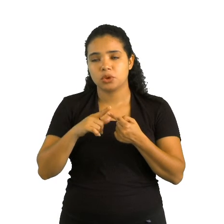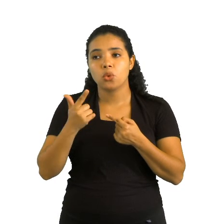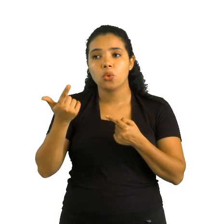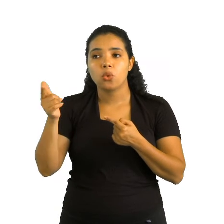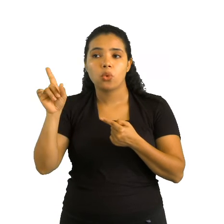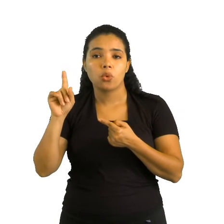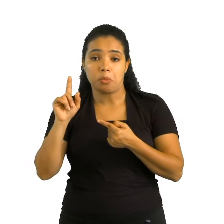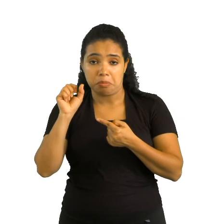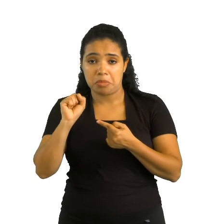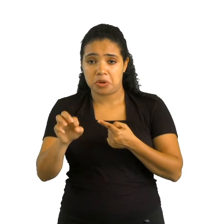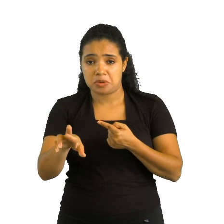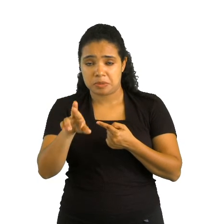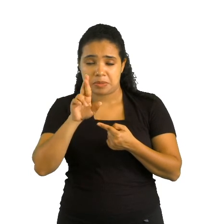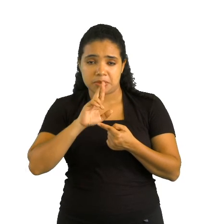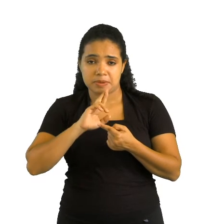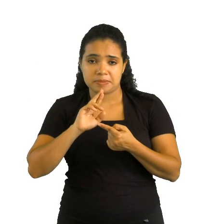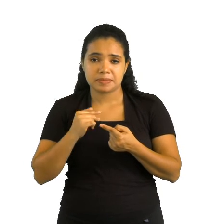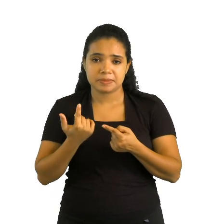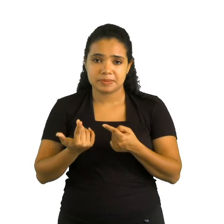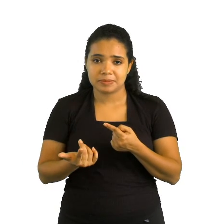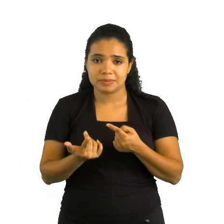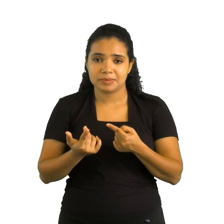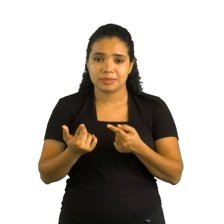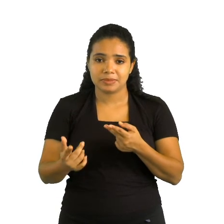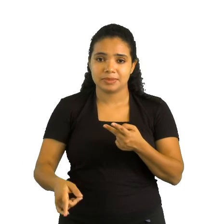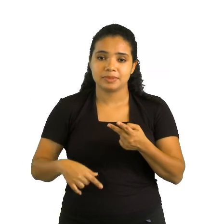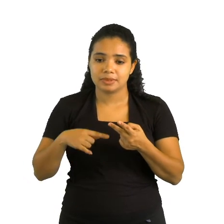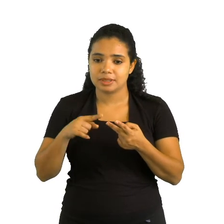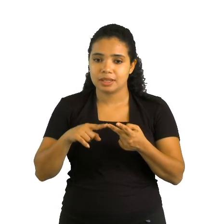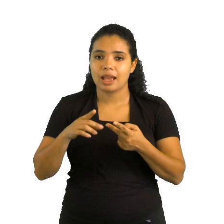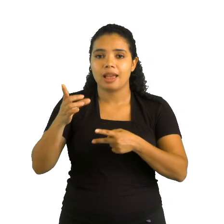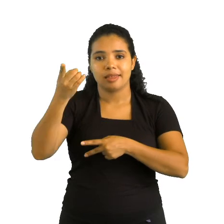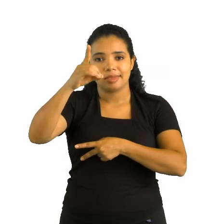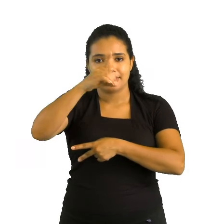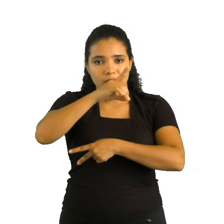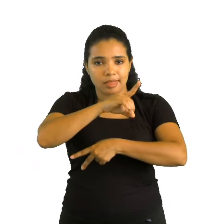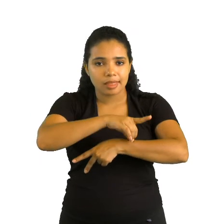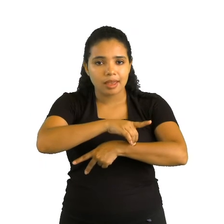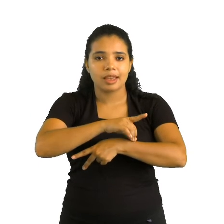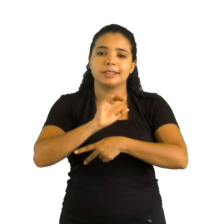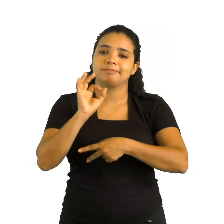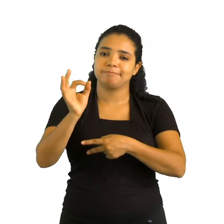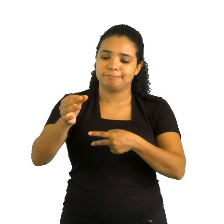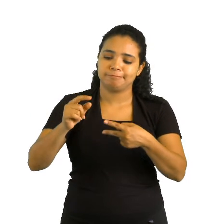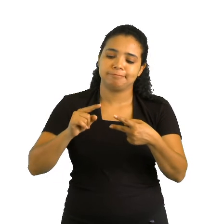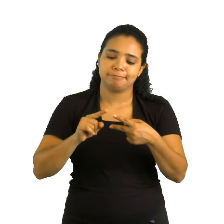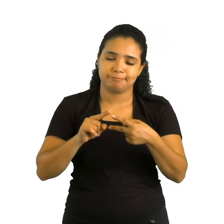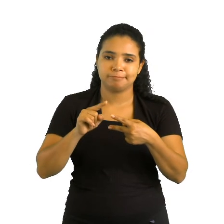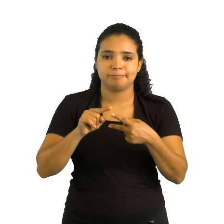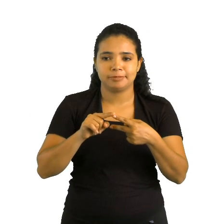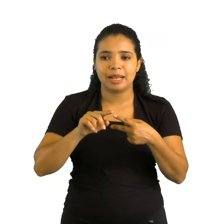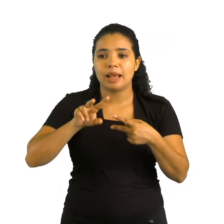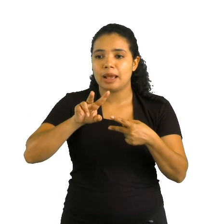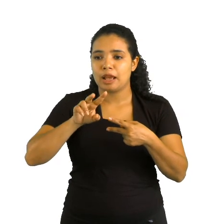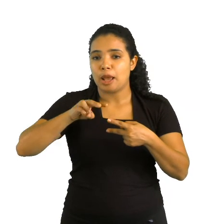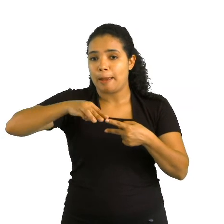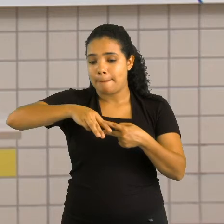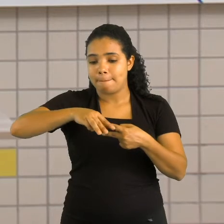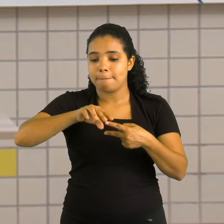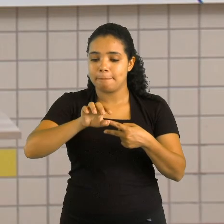pode responder. A dengue, muito bem, eu estava esperando essa